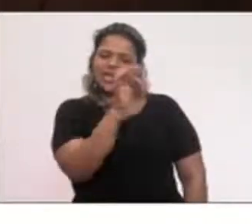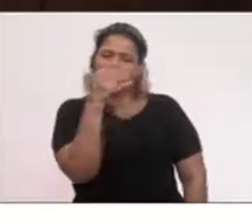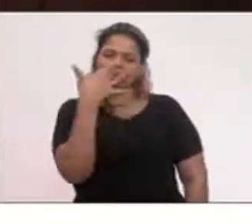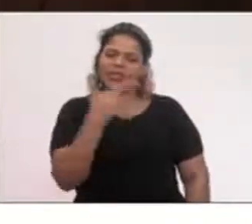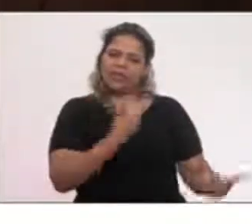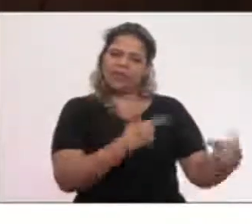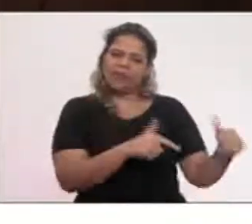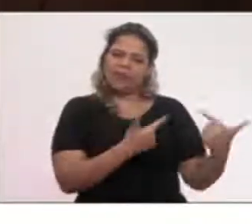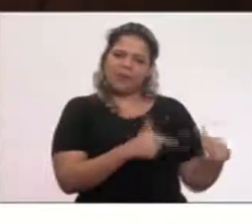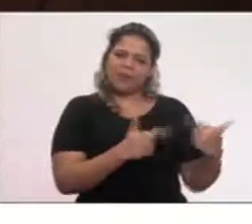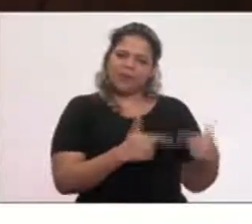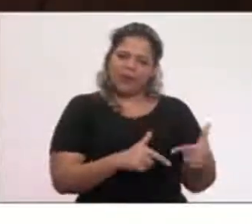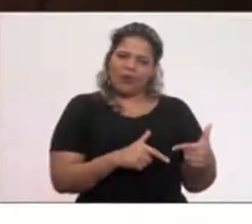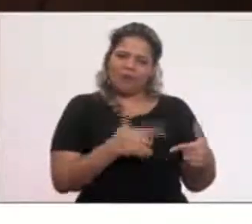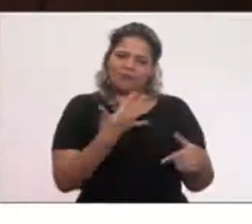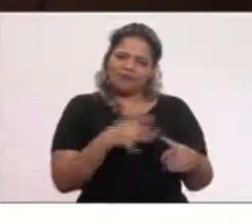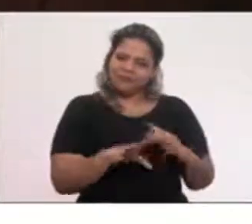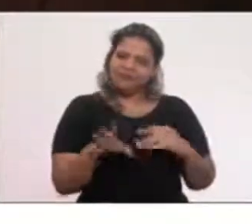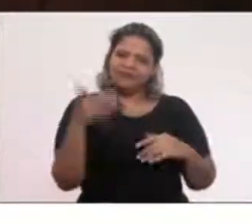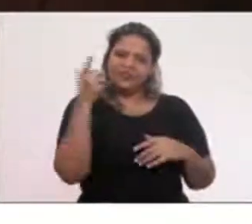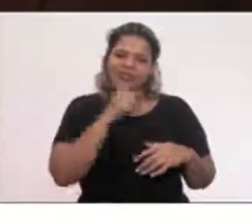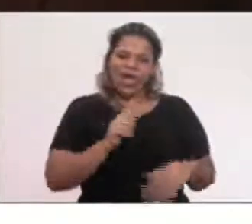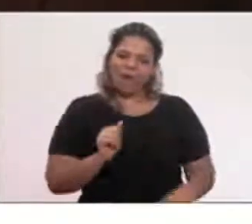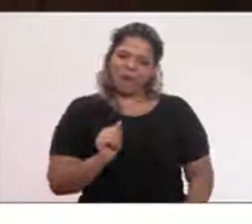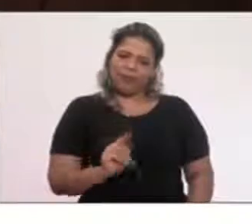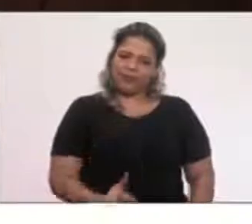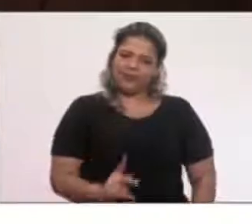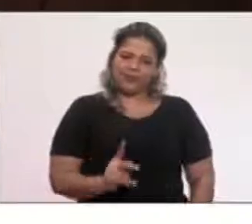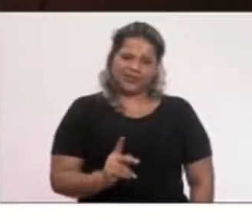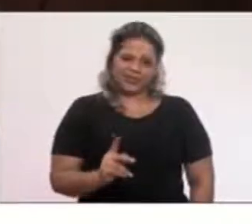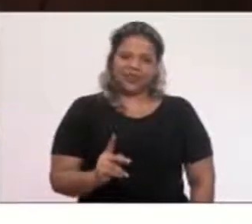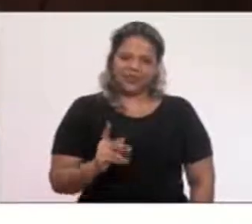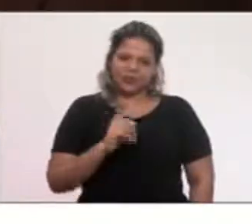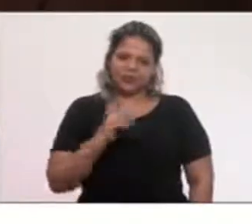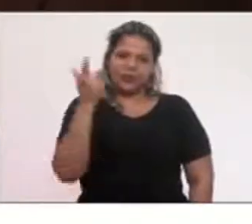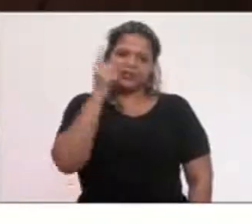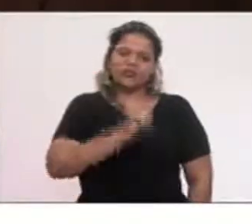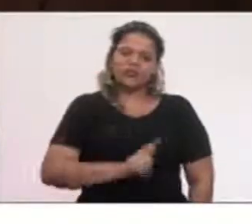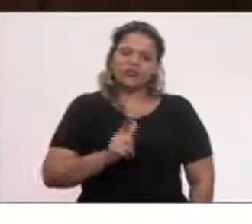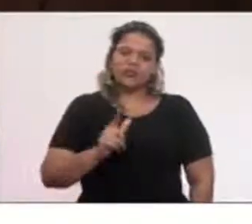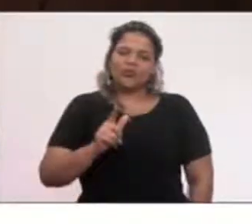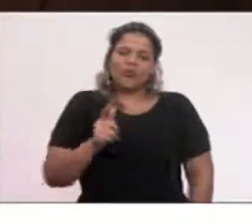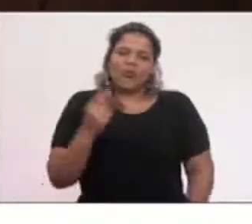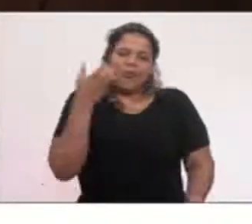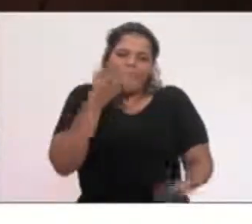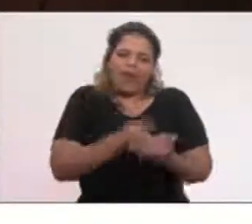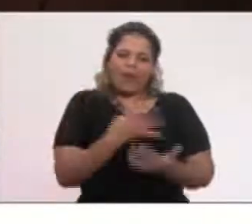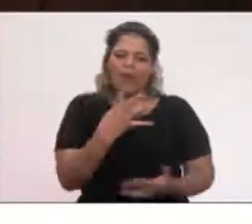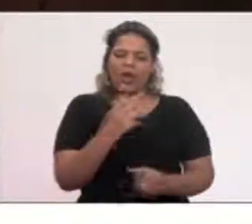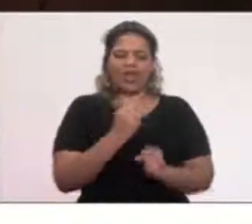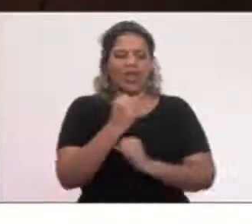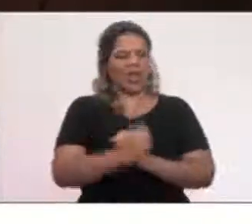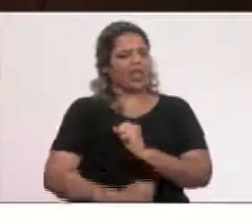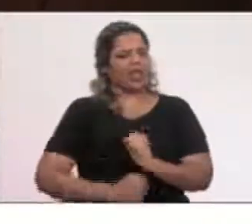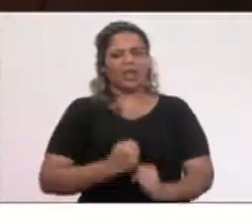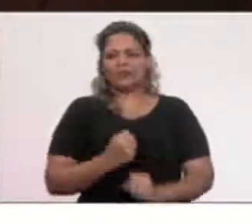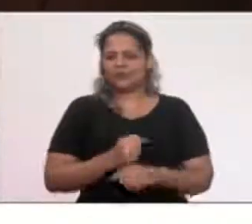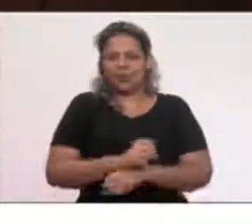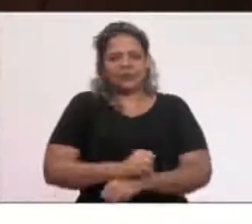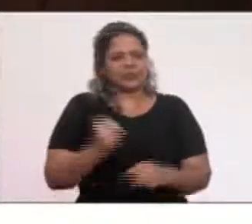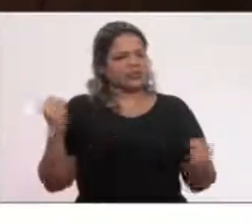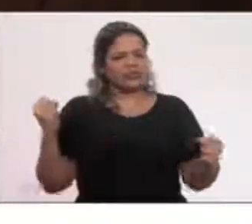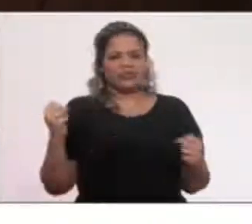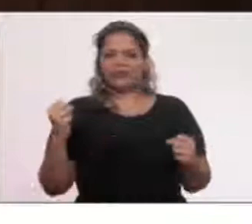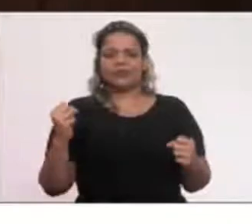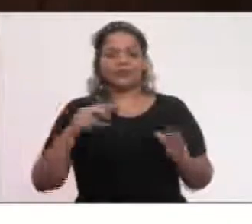e das trabalhadoras brasileiras se aposentam tendo conseguido chegar a contribuir por 40 anos. Isso